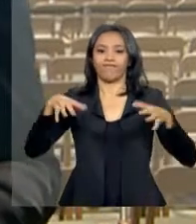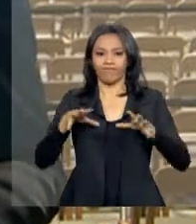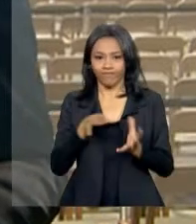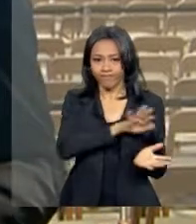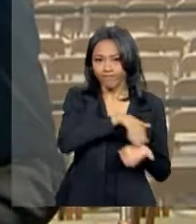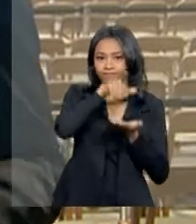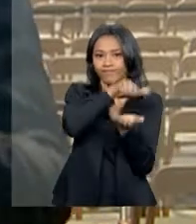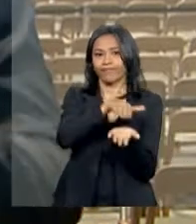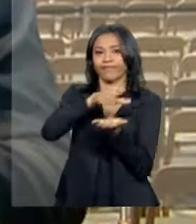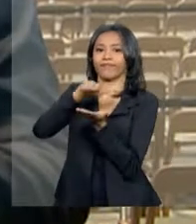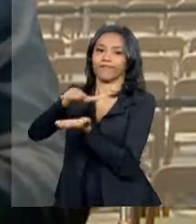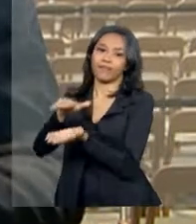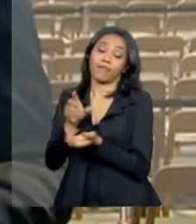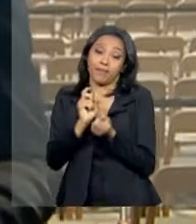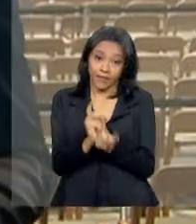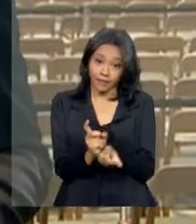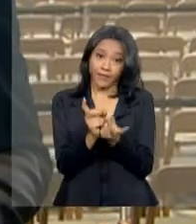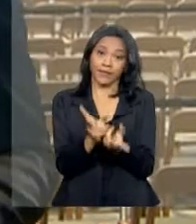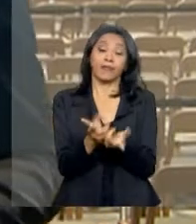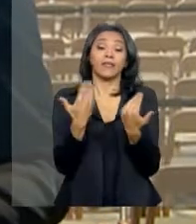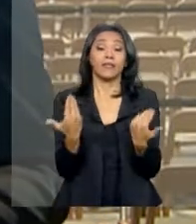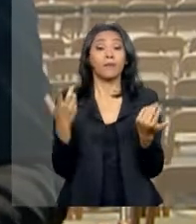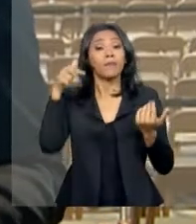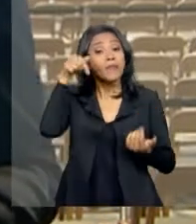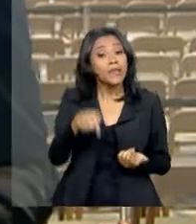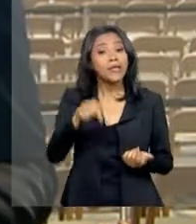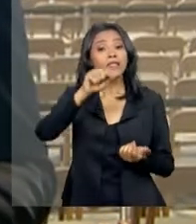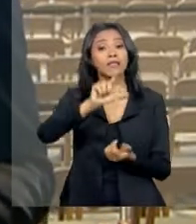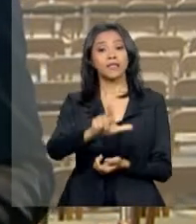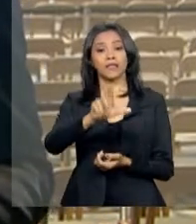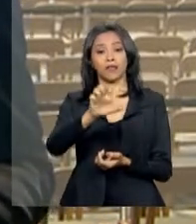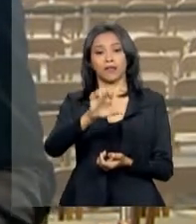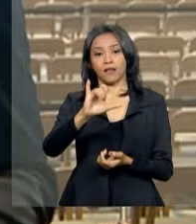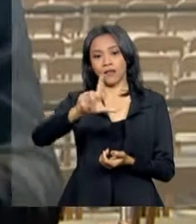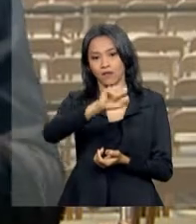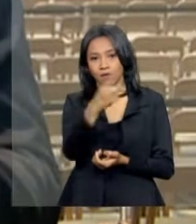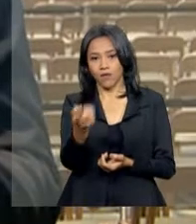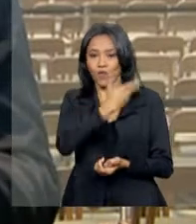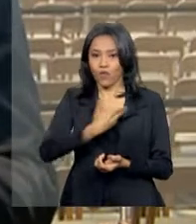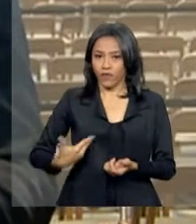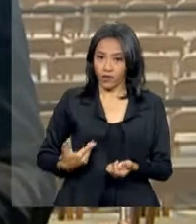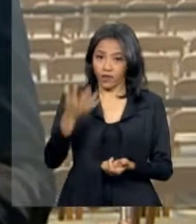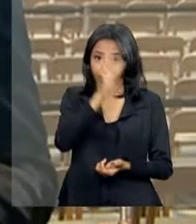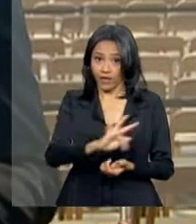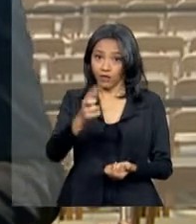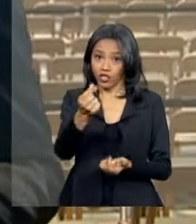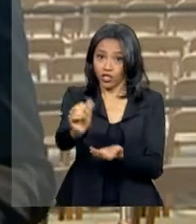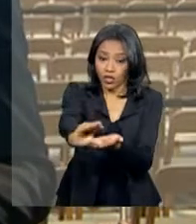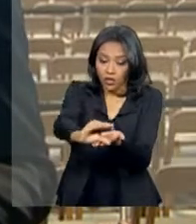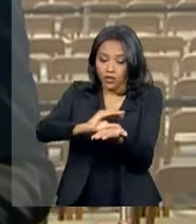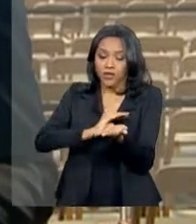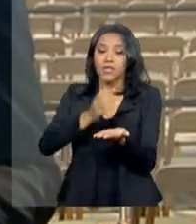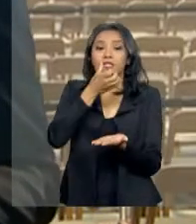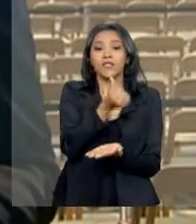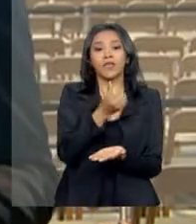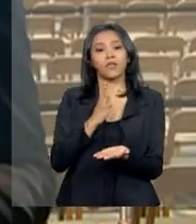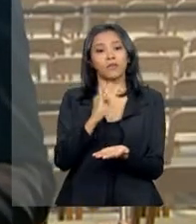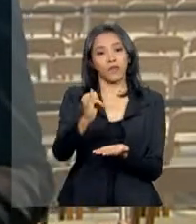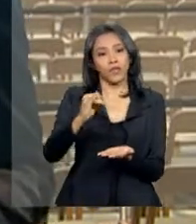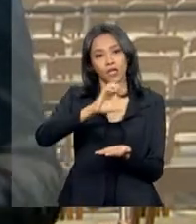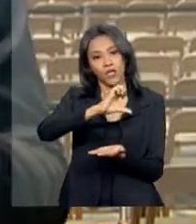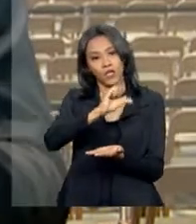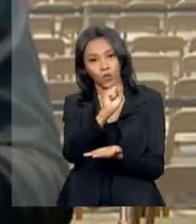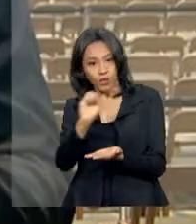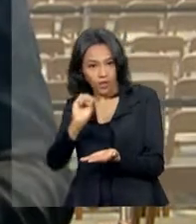campos com este leilão o governo federal estima arrecadar cerca de seis milhões e 800 milhões de